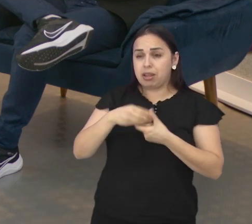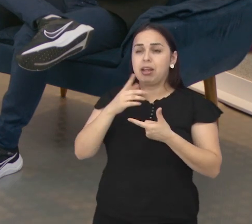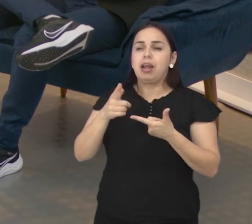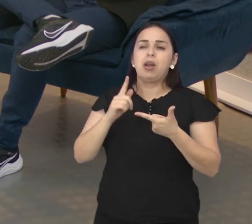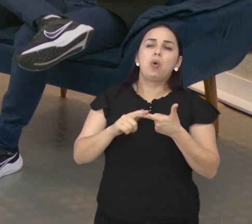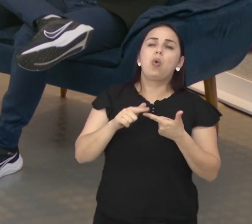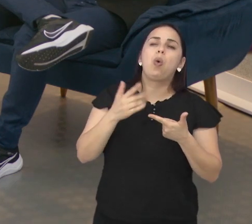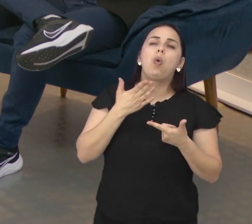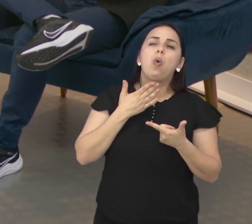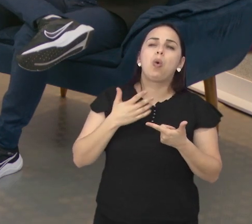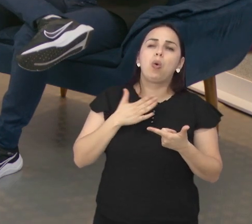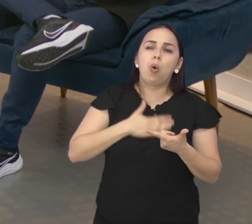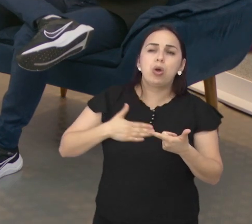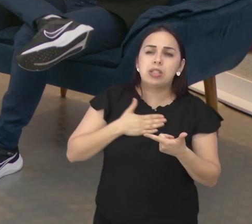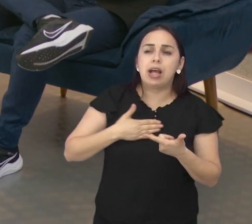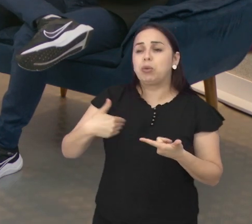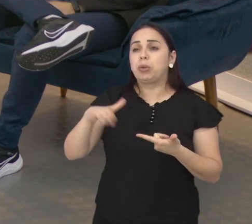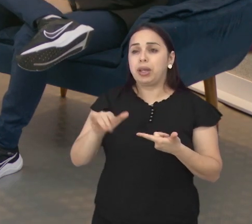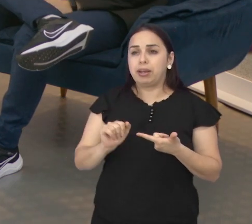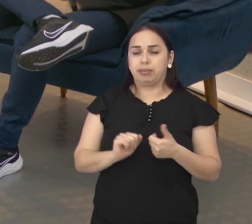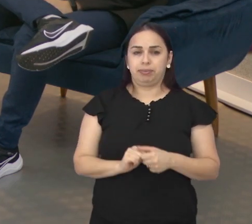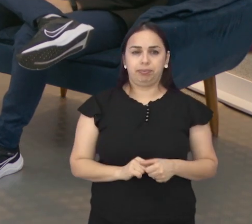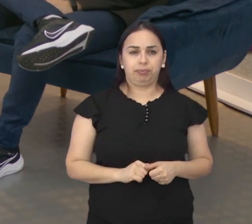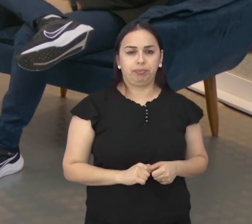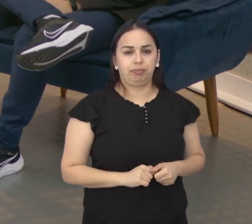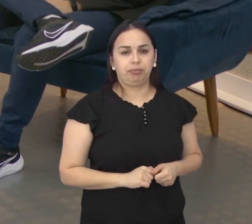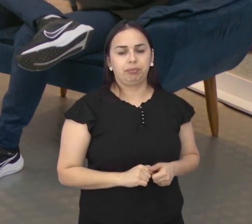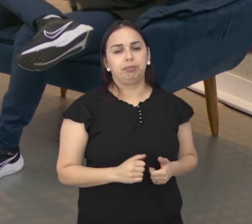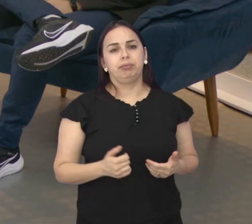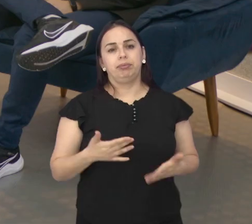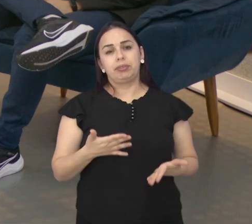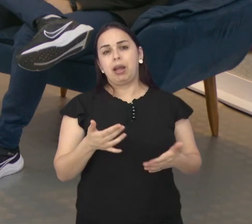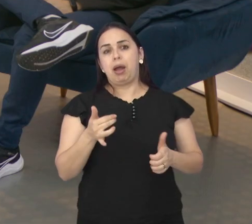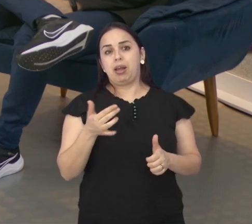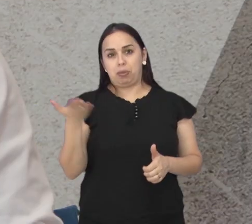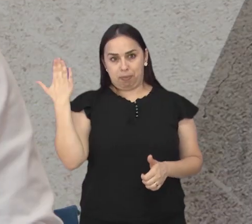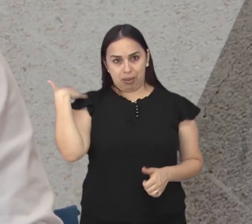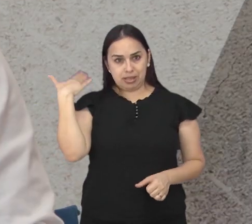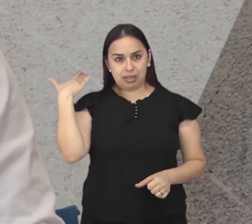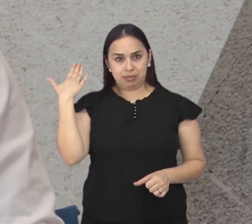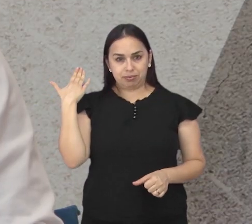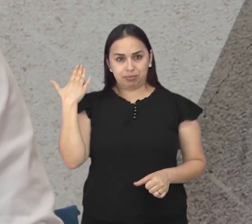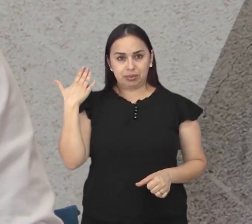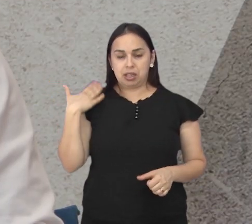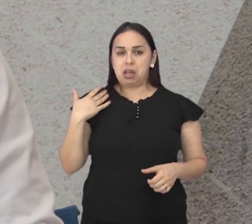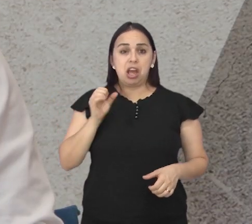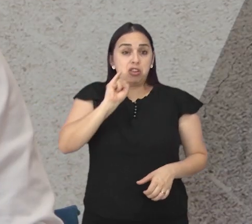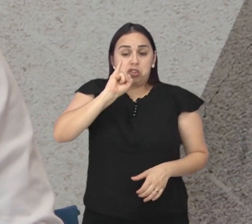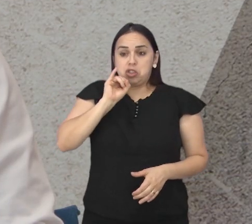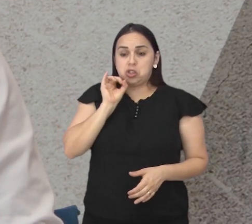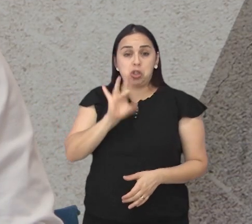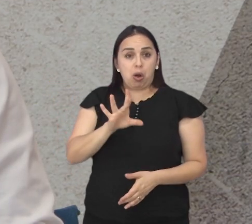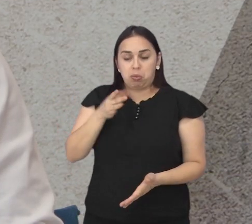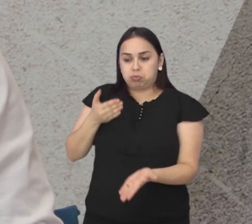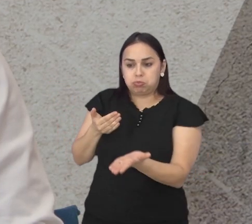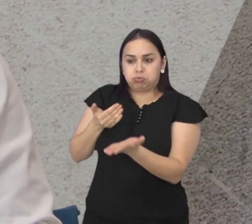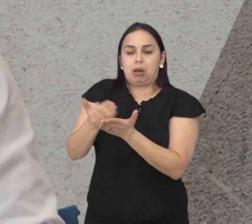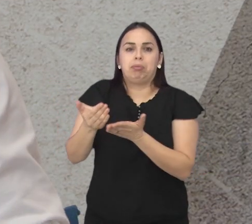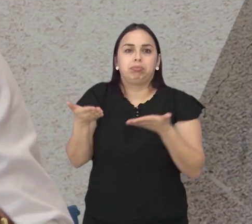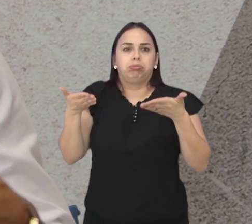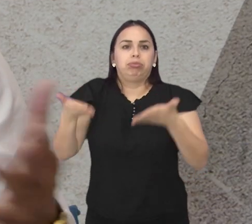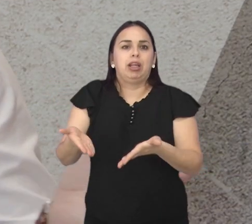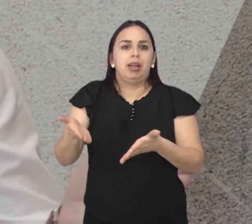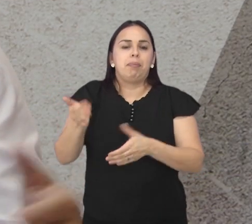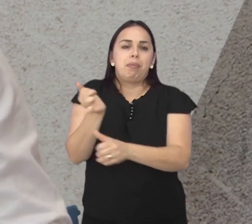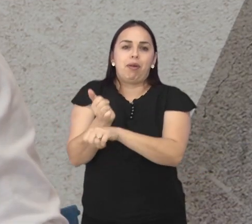O que precisa gostar de fazer para se tornar um mecânico? Mudou muito isso, né? Antigamente você caía dentro da profissão, de